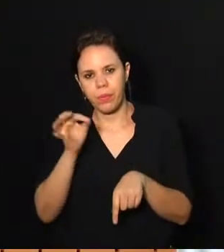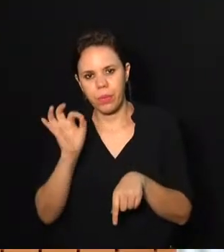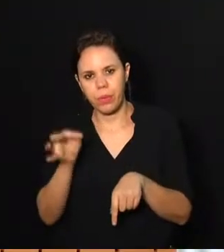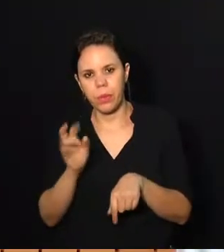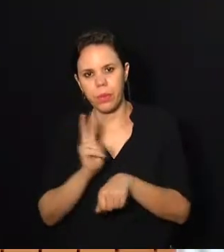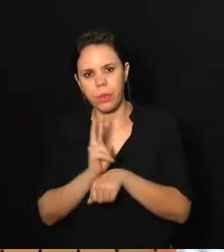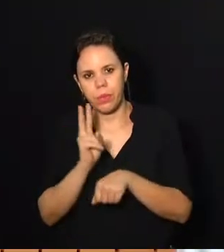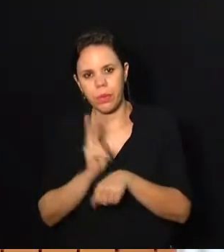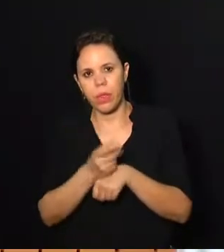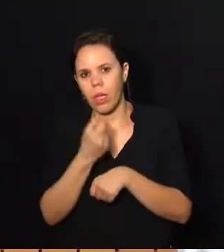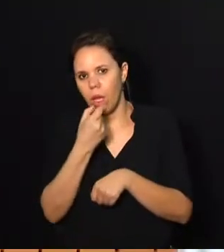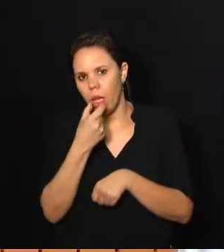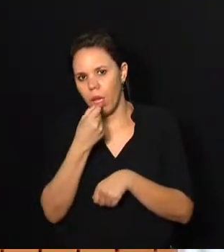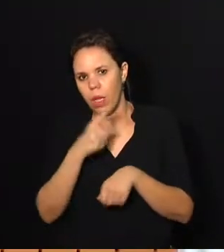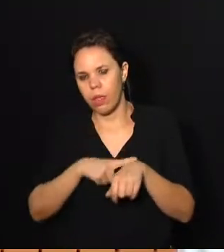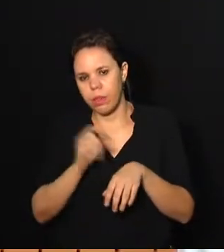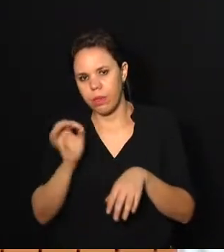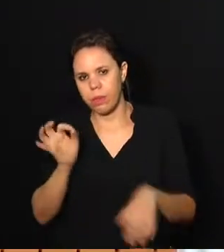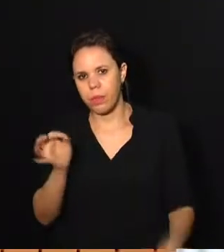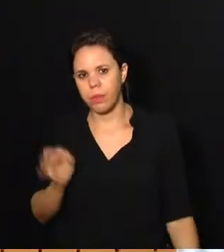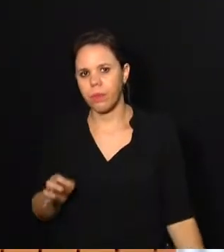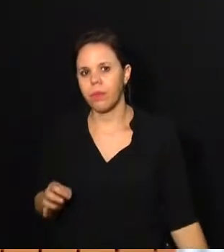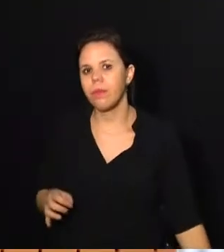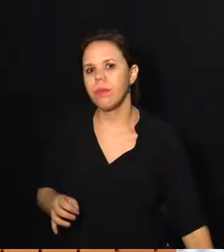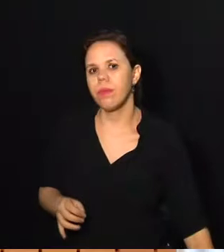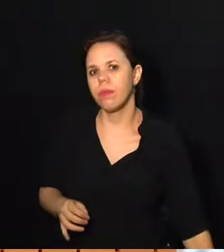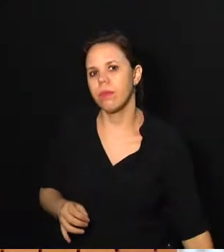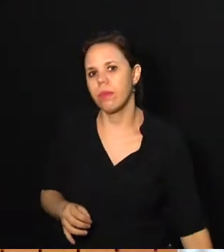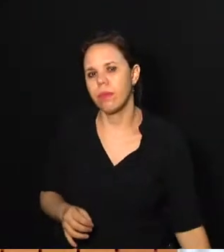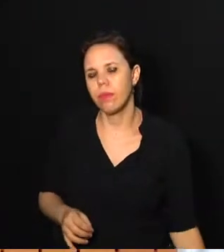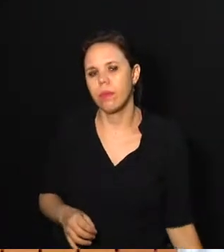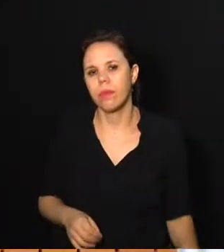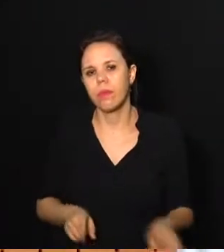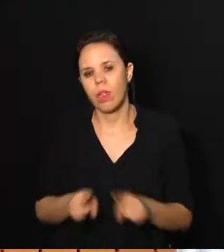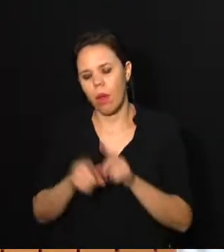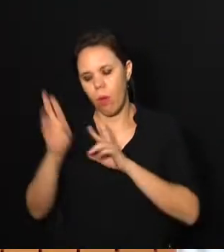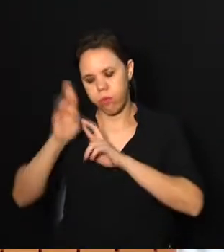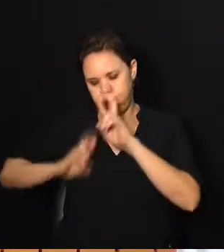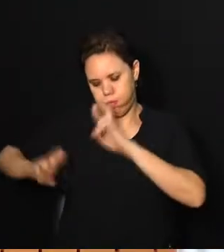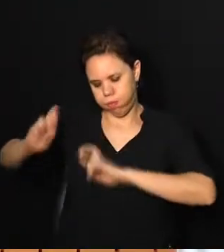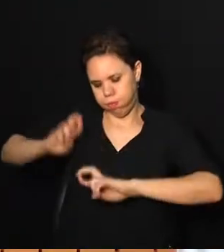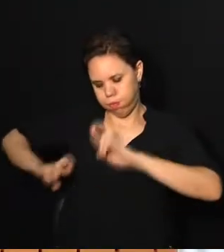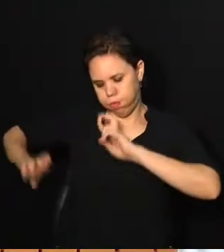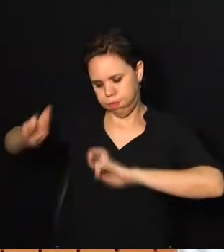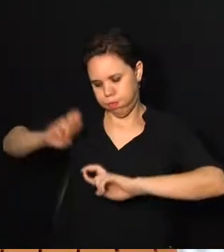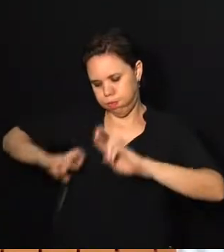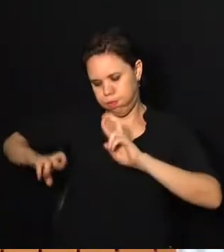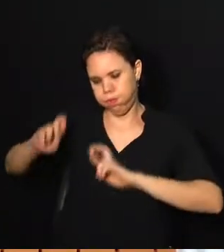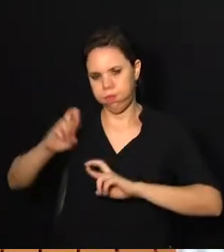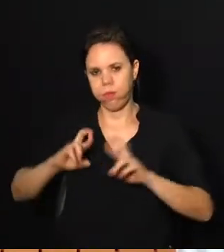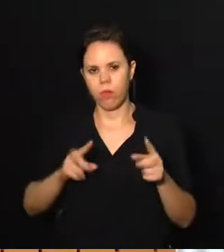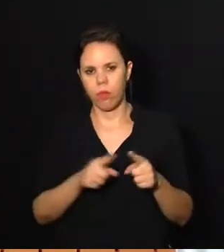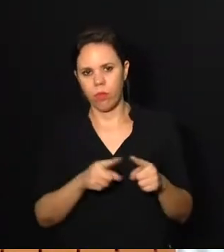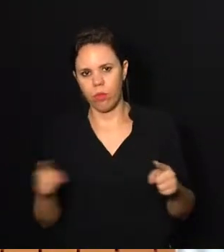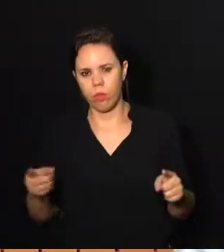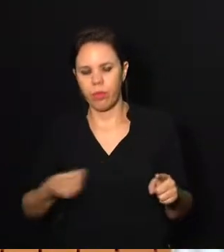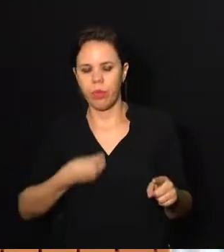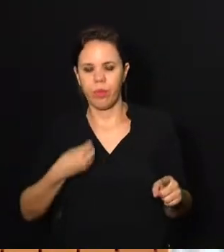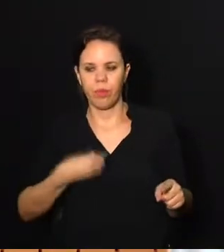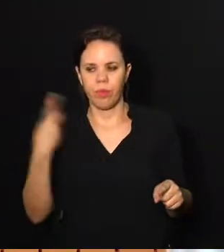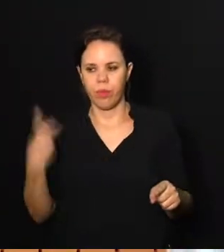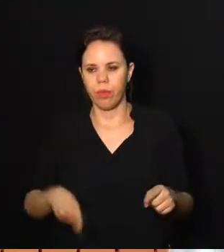de medicação nos horários corretos, de exames em determinados períodos da vida